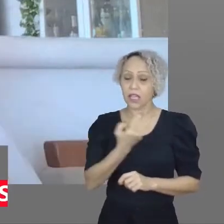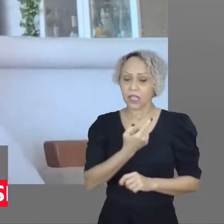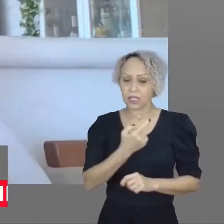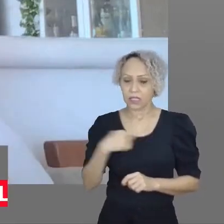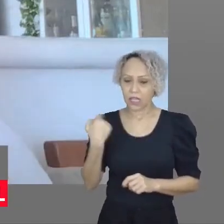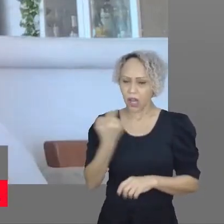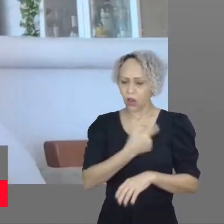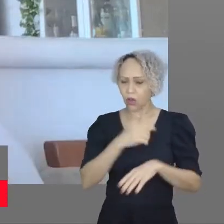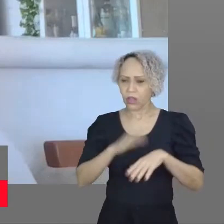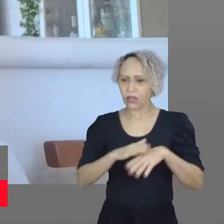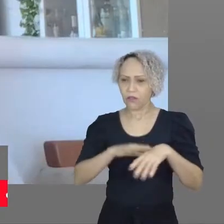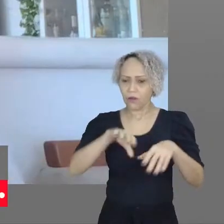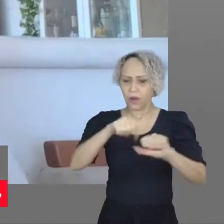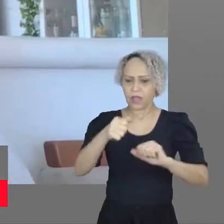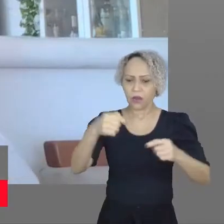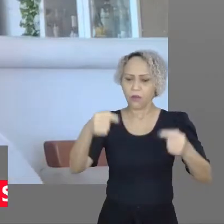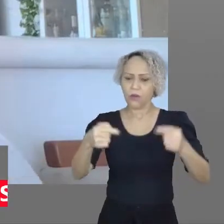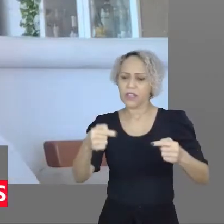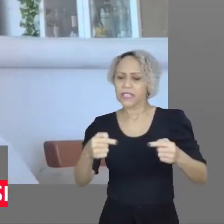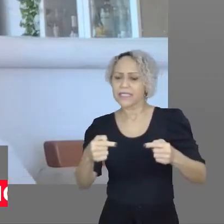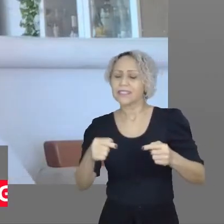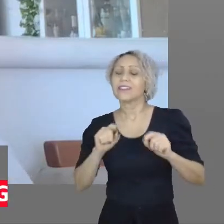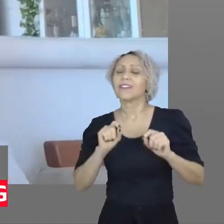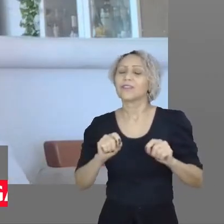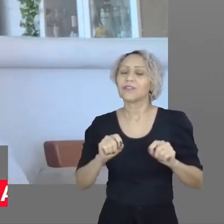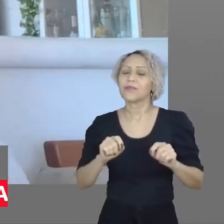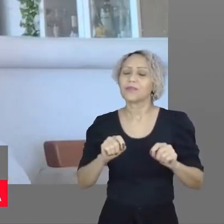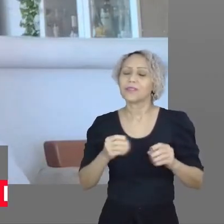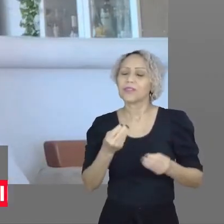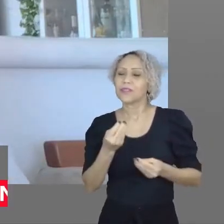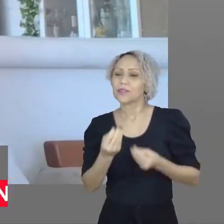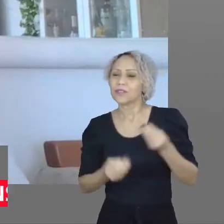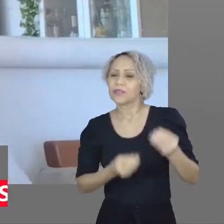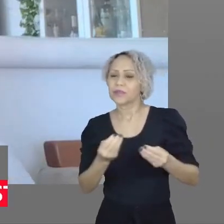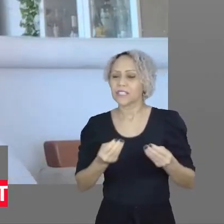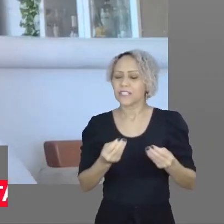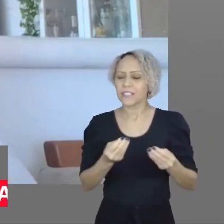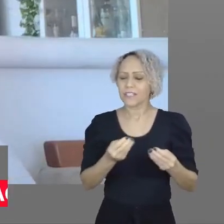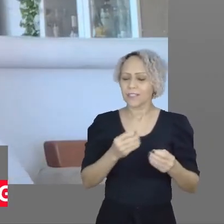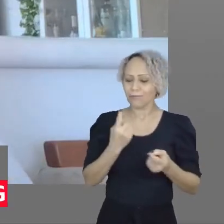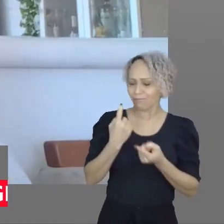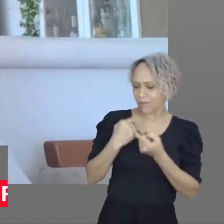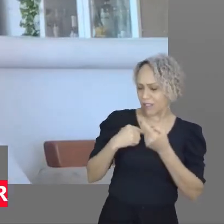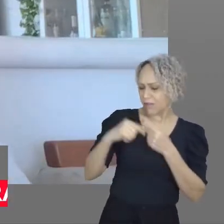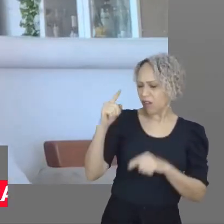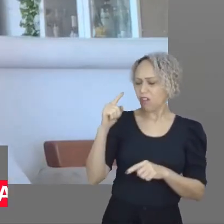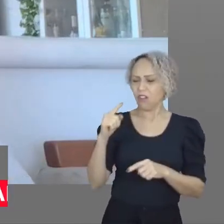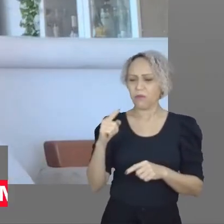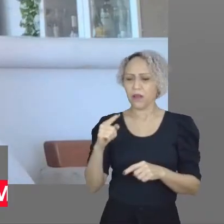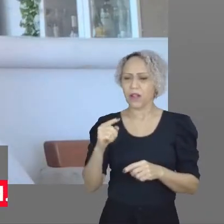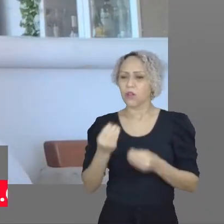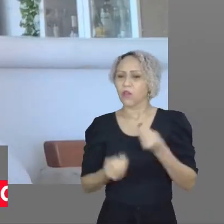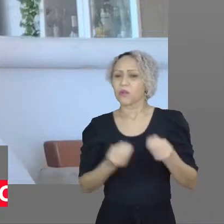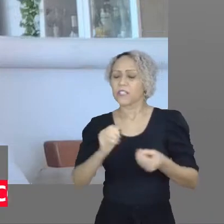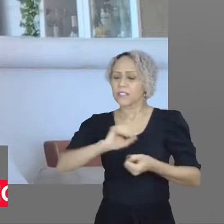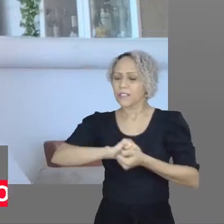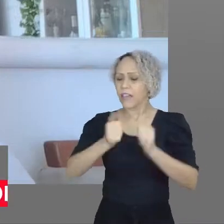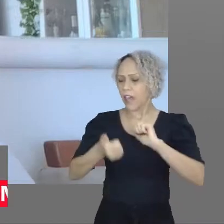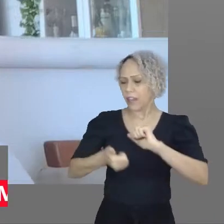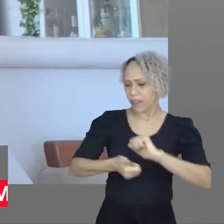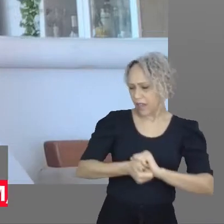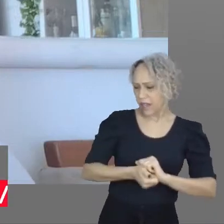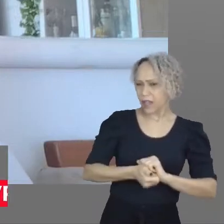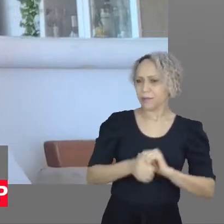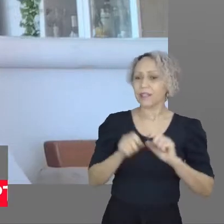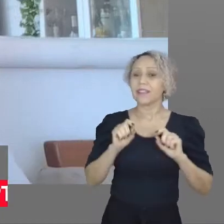de como é que a gente se transforma, como é que a gente se readapta, como é que a gente chega melhor no Brasil inteiro para vermelhar